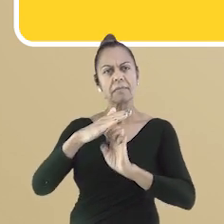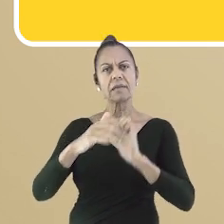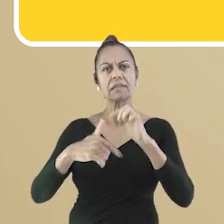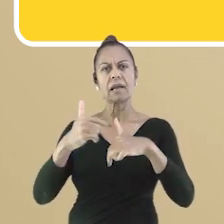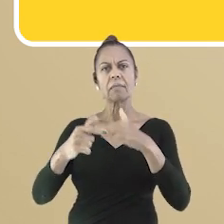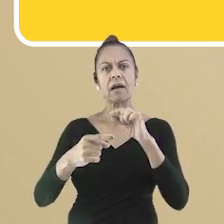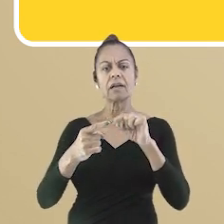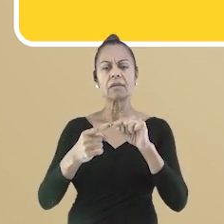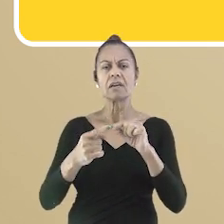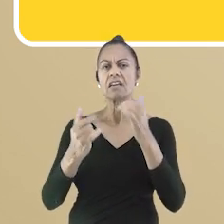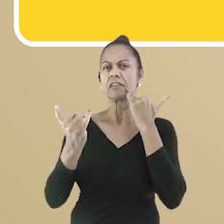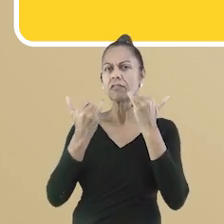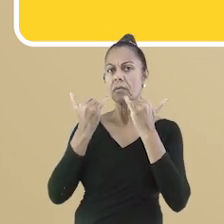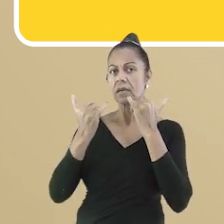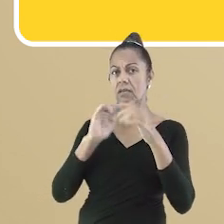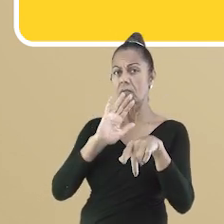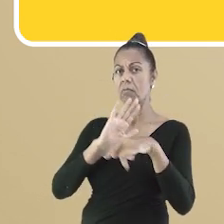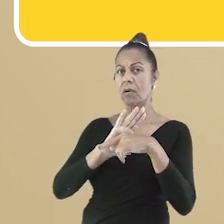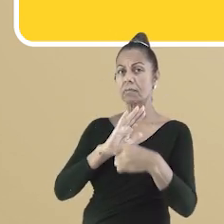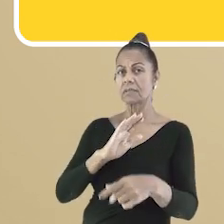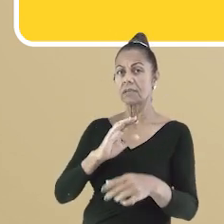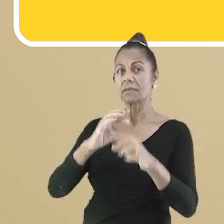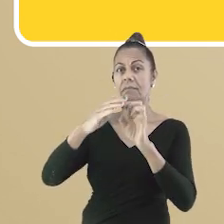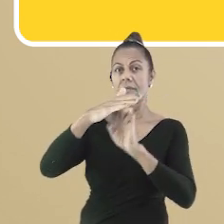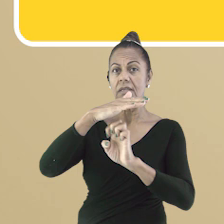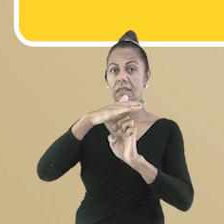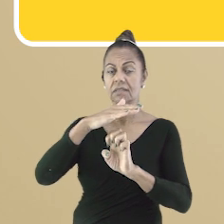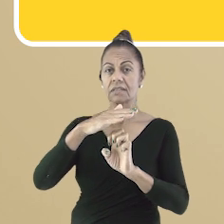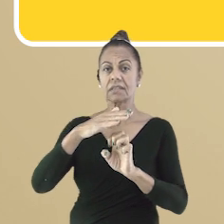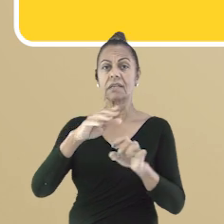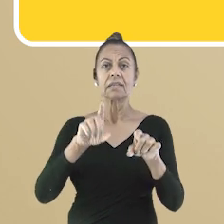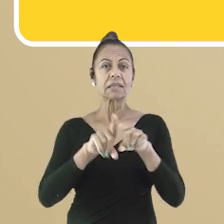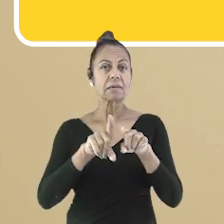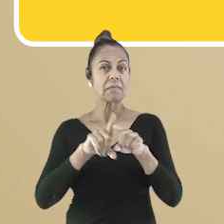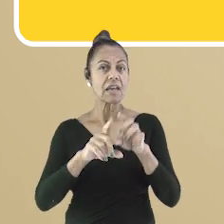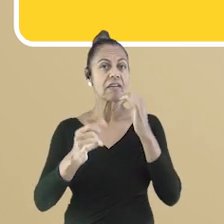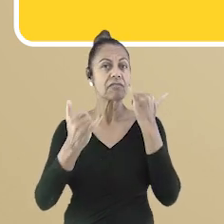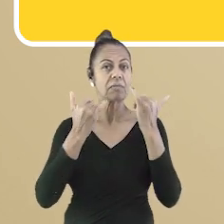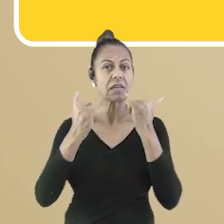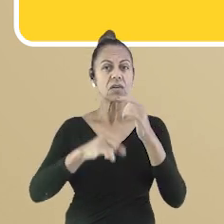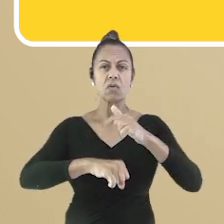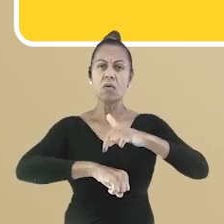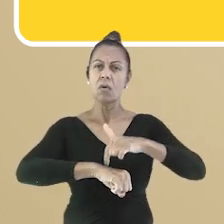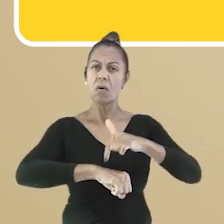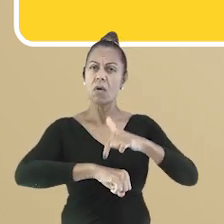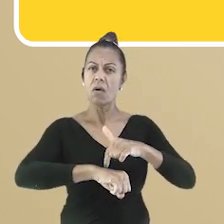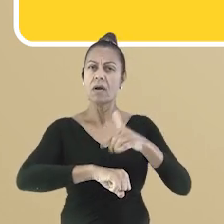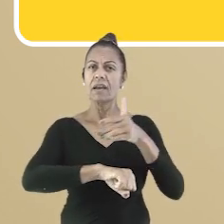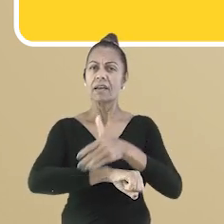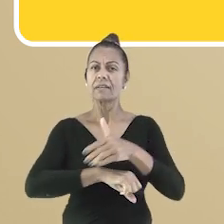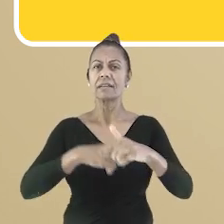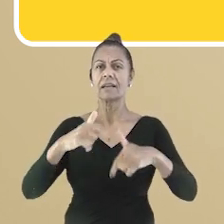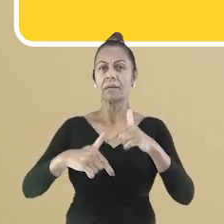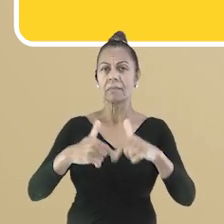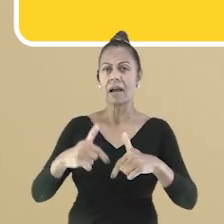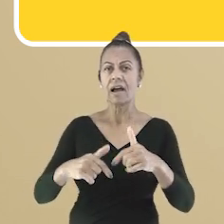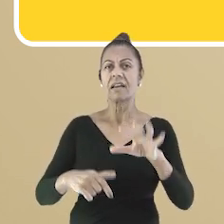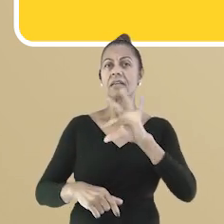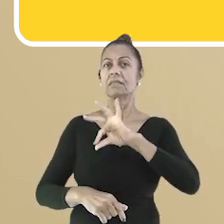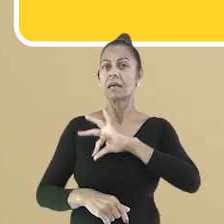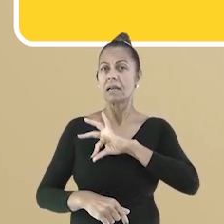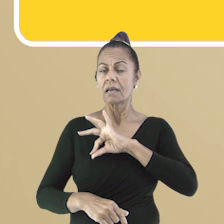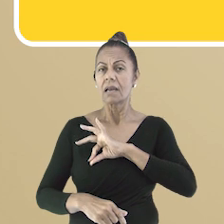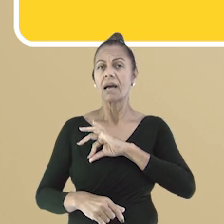exigidas pela empresa, obter informações sobre a empresa, saber informações sobre horários